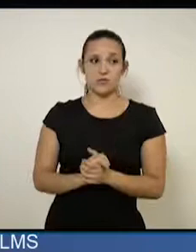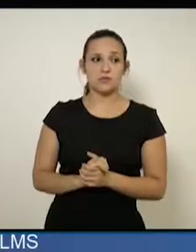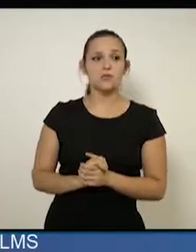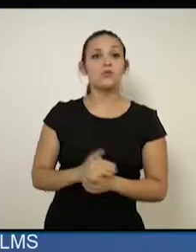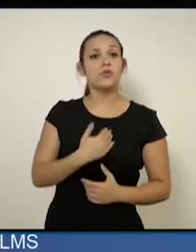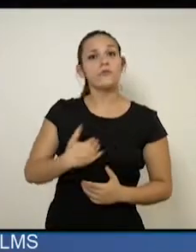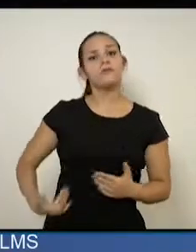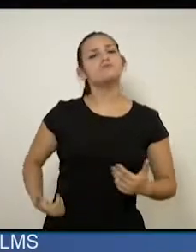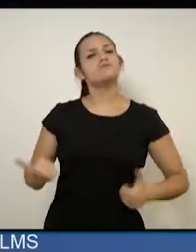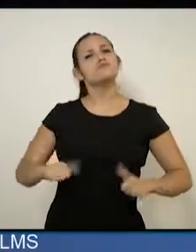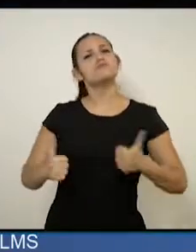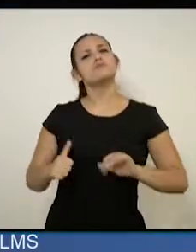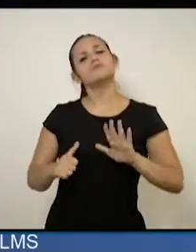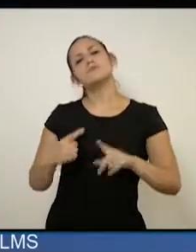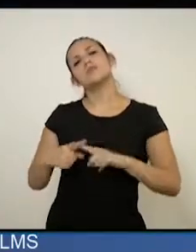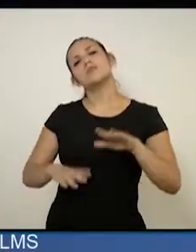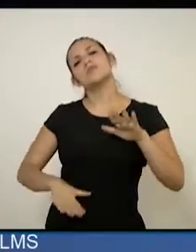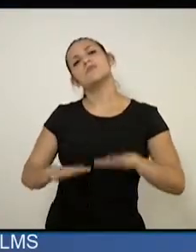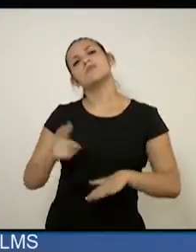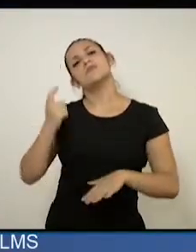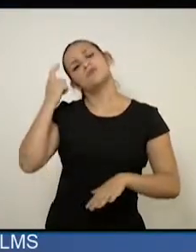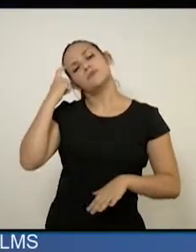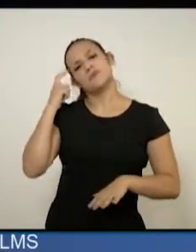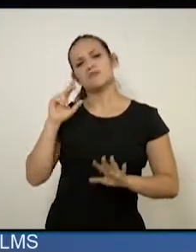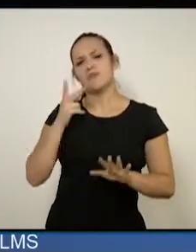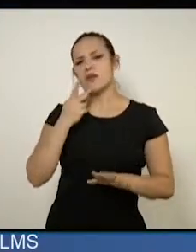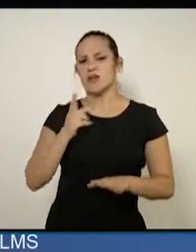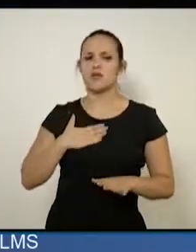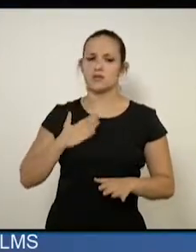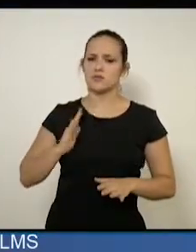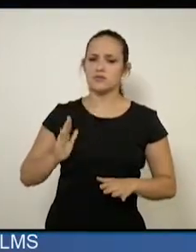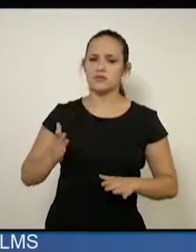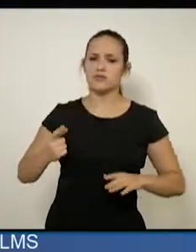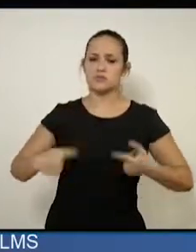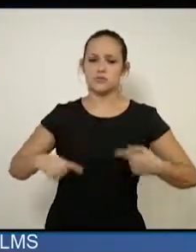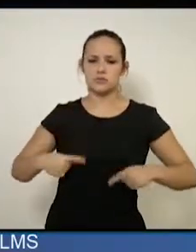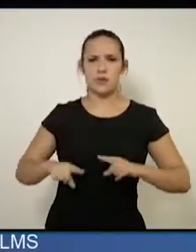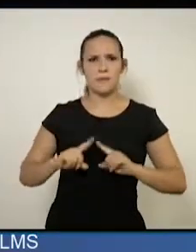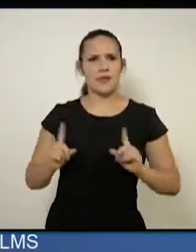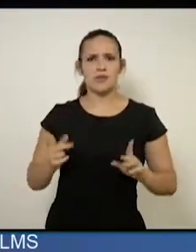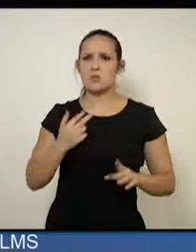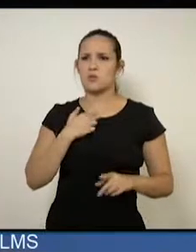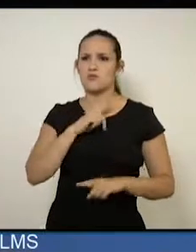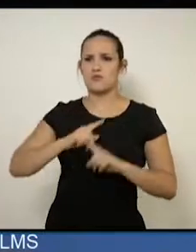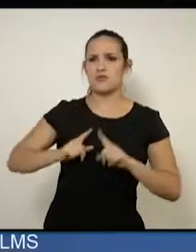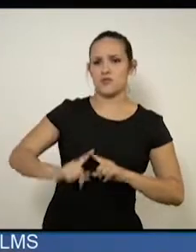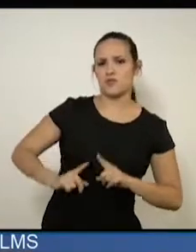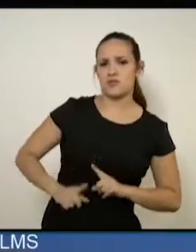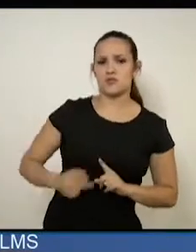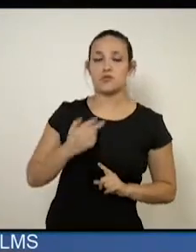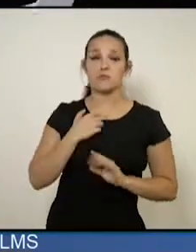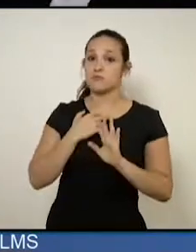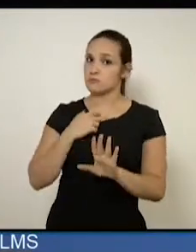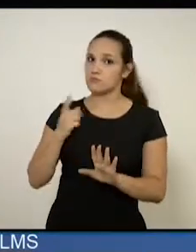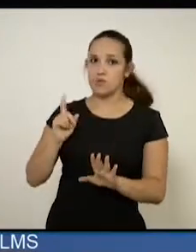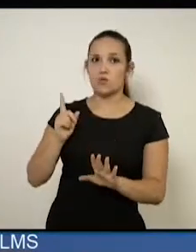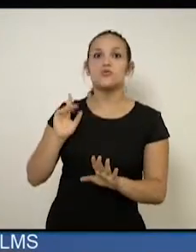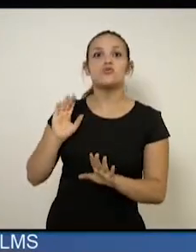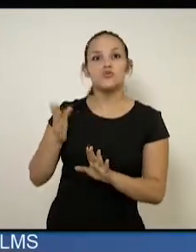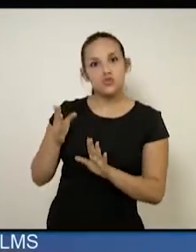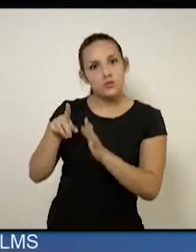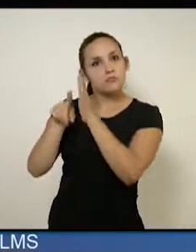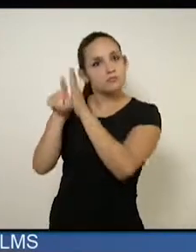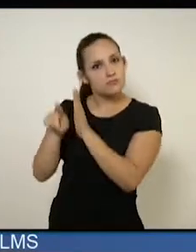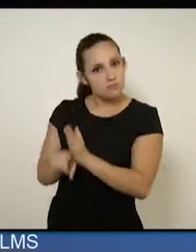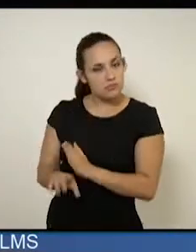não ter aquele problema, não, nós fizemos aqui, discutimos, mas não dá, vamos vetar por causa disso ou daquilo. Então, nós entregamos ontem,